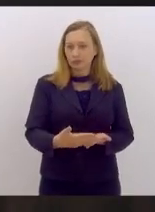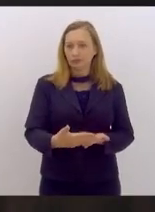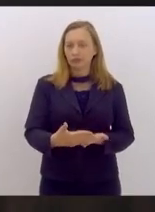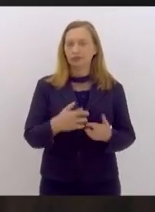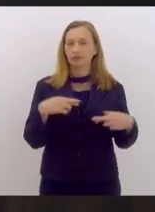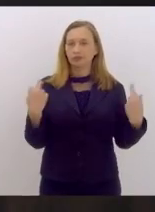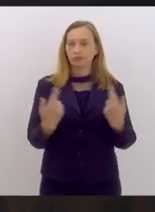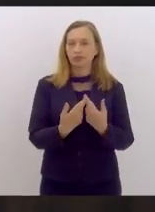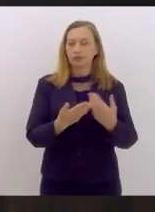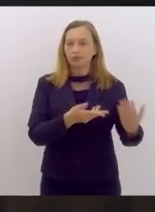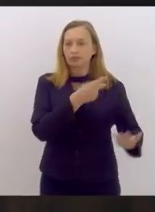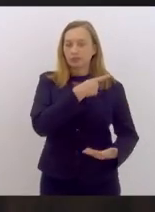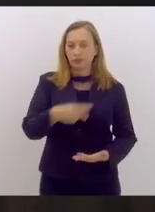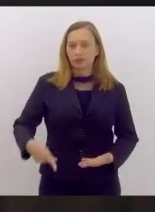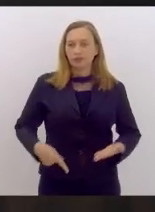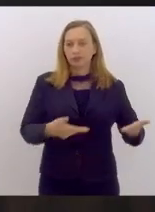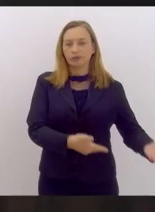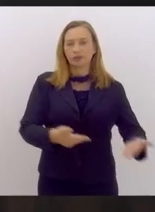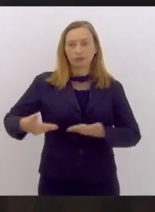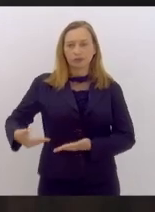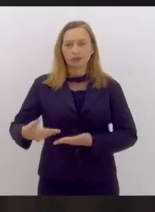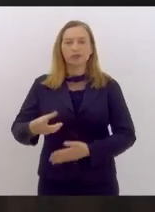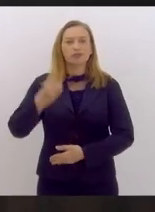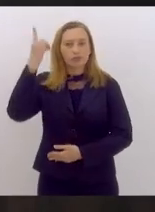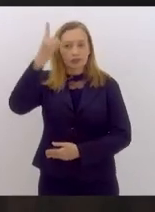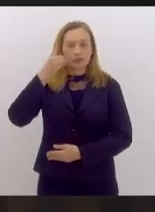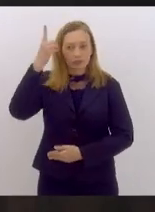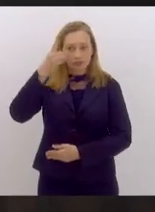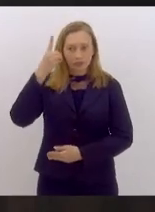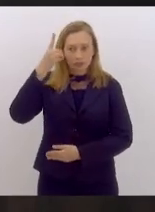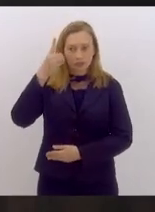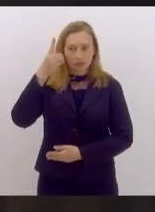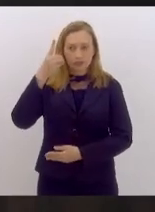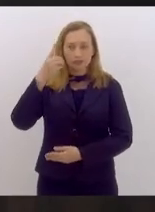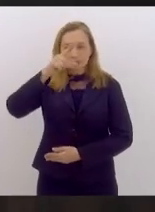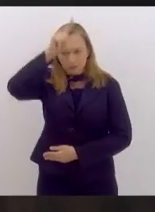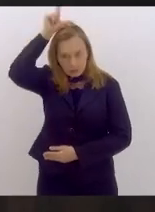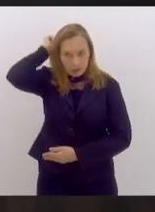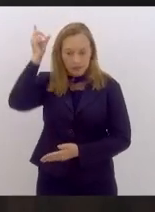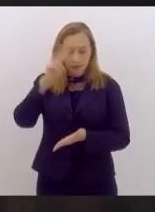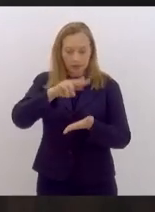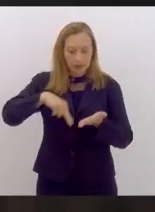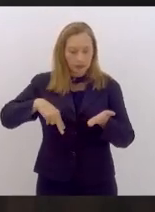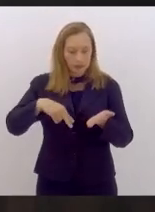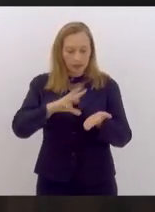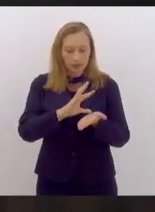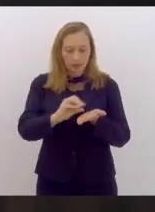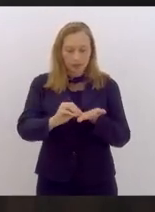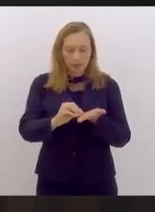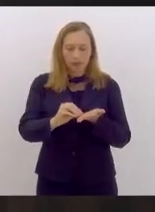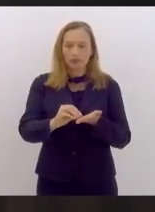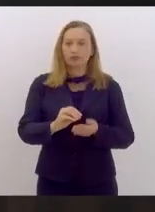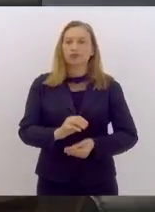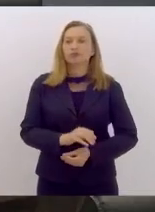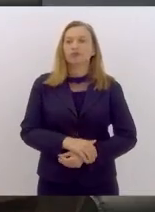a presidência convida o Nobre Deputado Luiz Paulo para fazer leitura da ata da sessão anterior